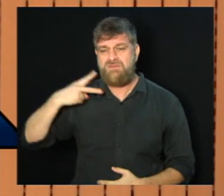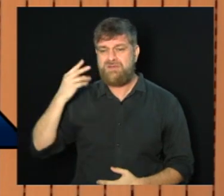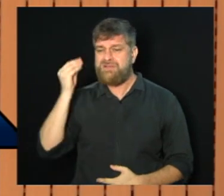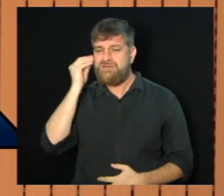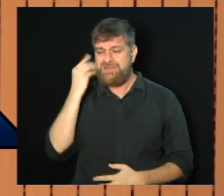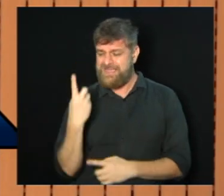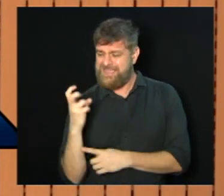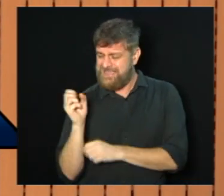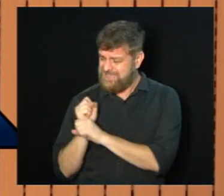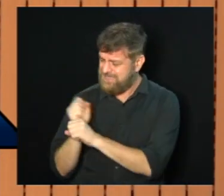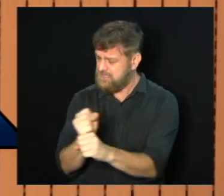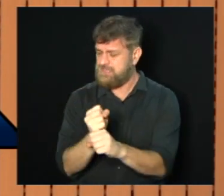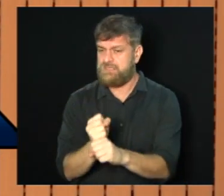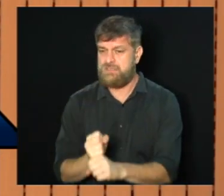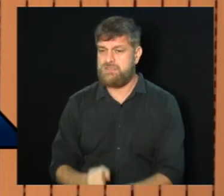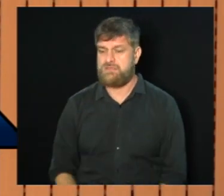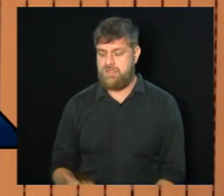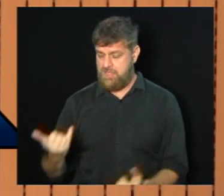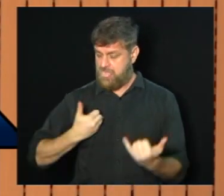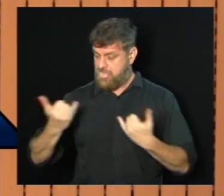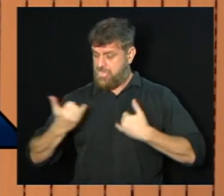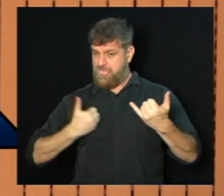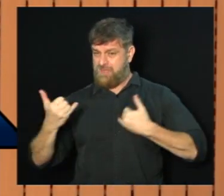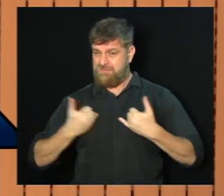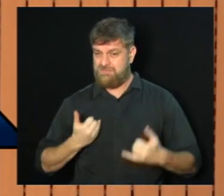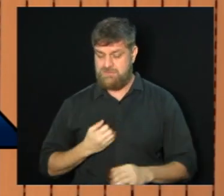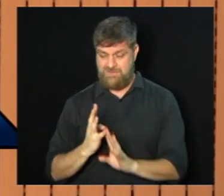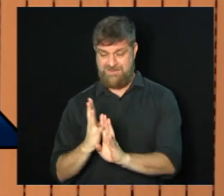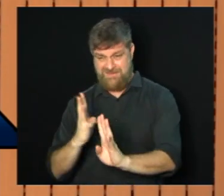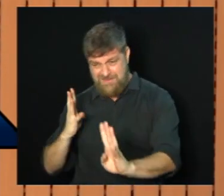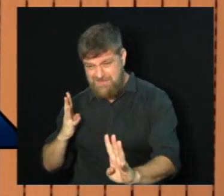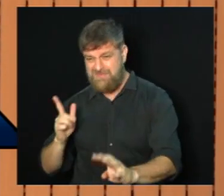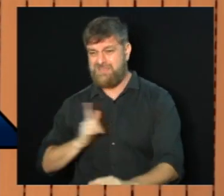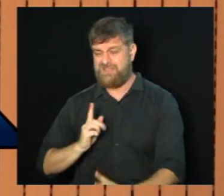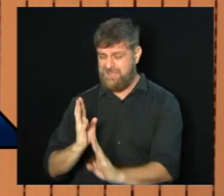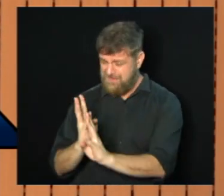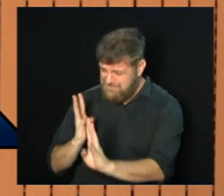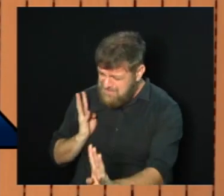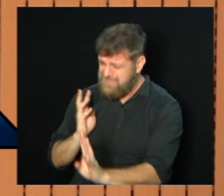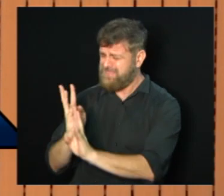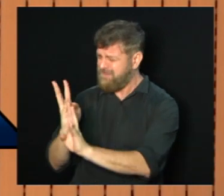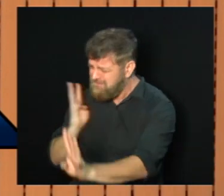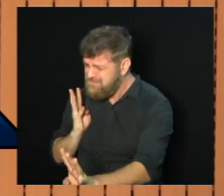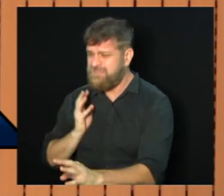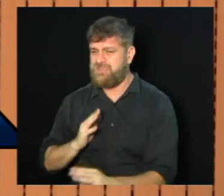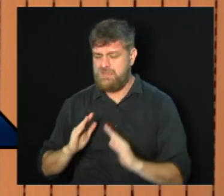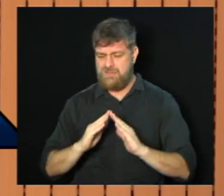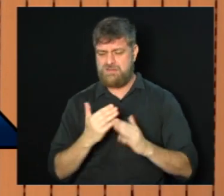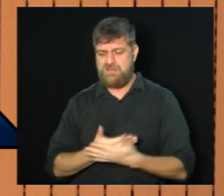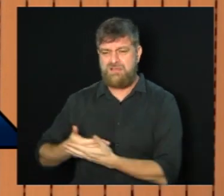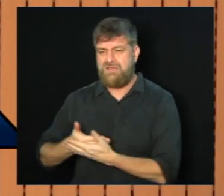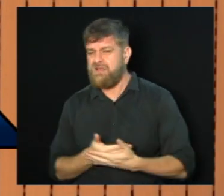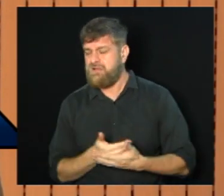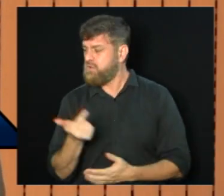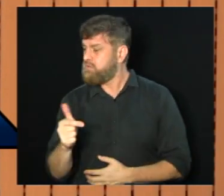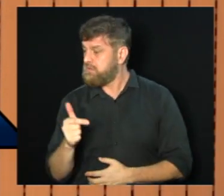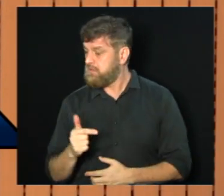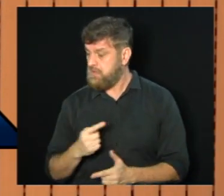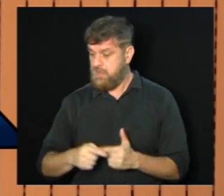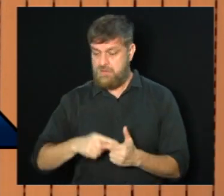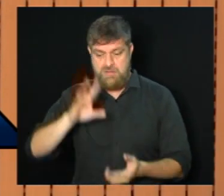anos, e há 15 anos eu ouço falar de fila, fila e fila de creche. E quando se